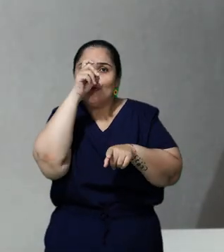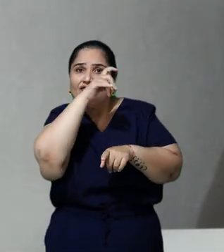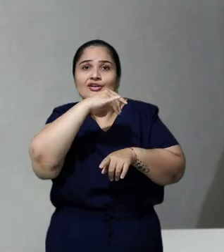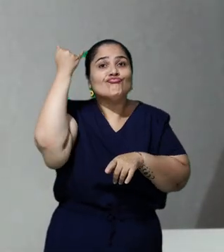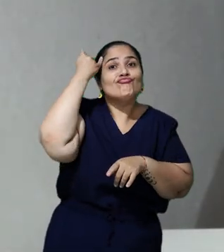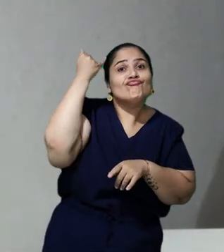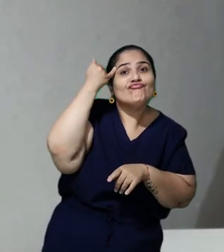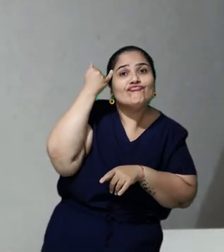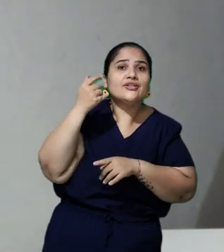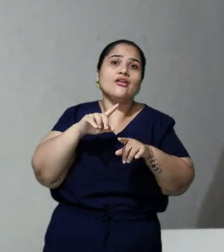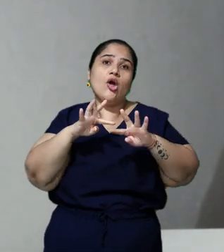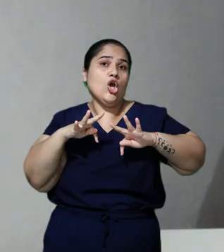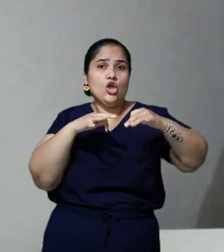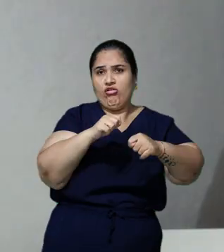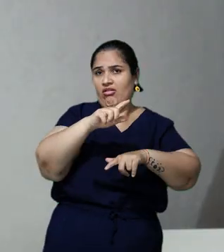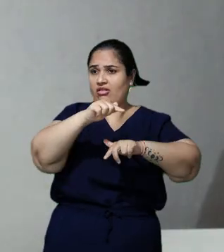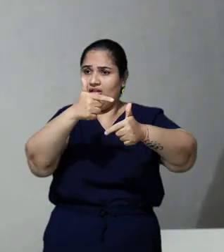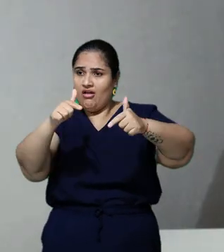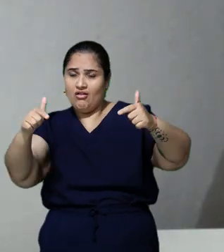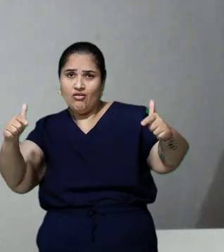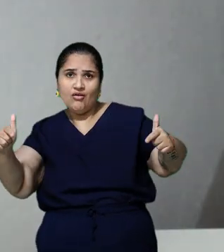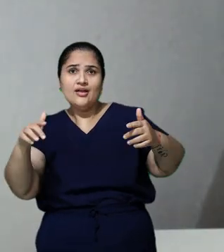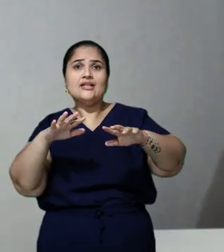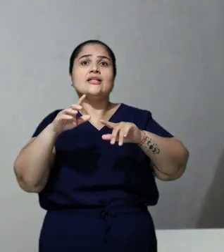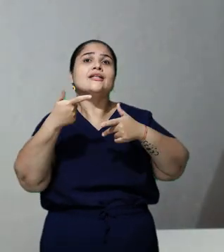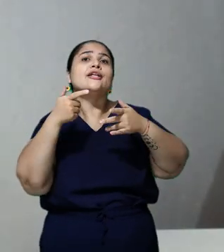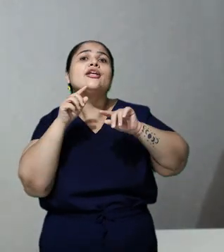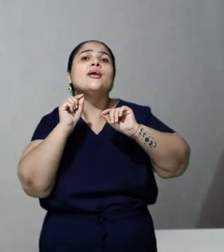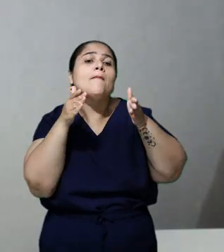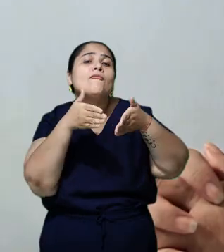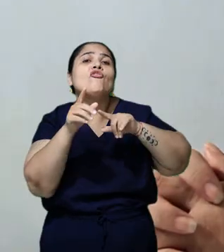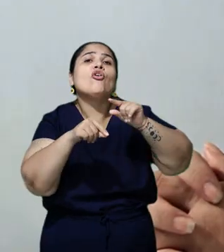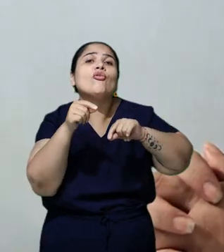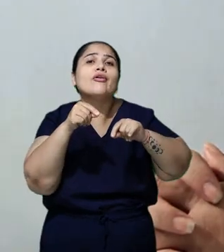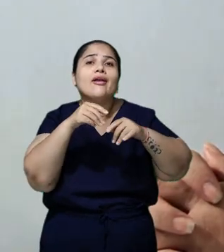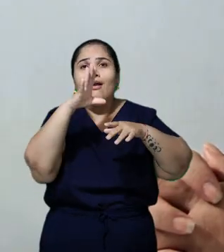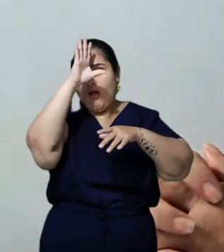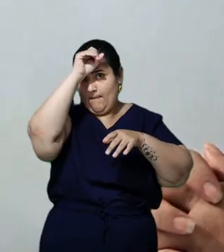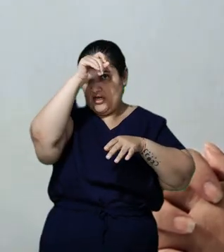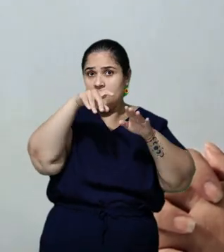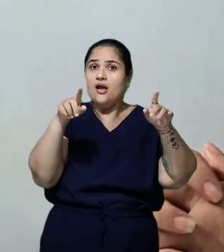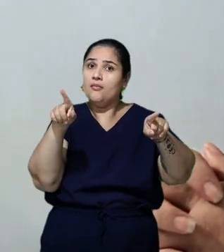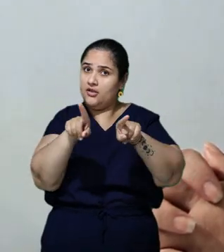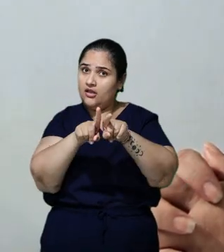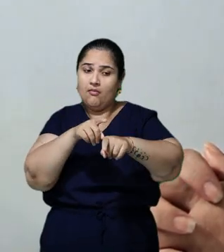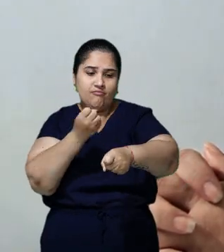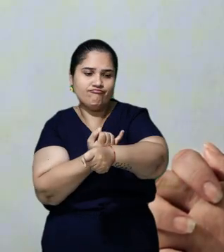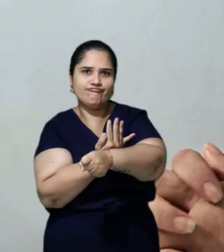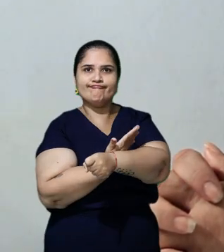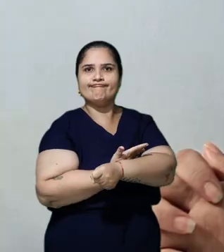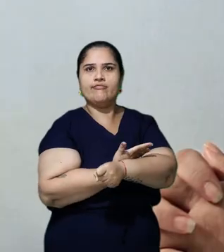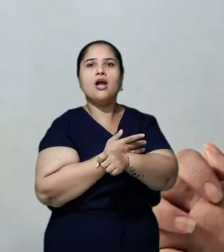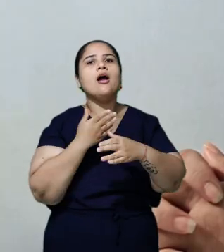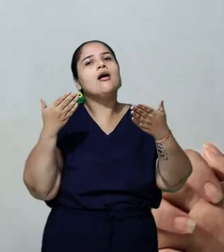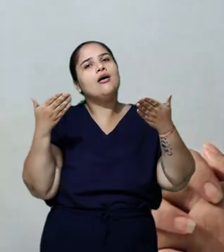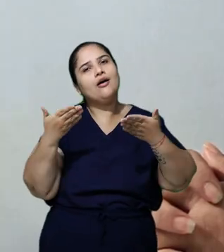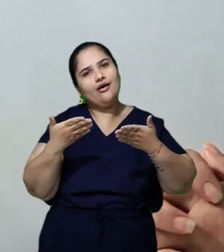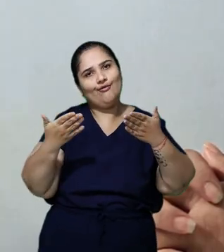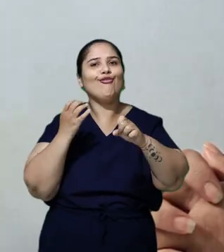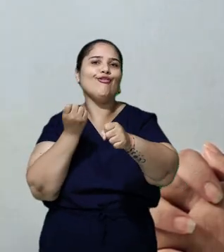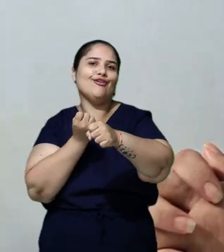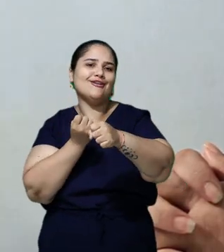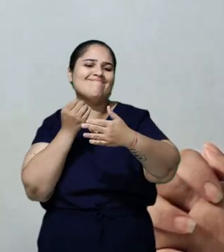que apresentam referente ao aprendizado e o lado emocional. Hoje em dia o desafio maior